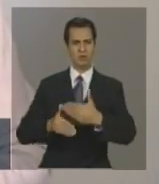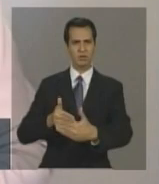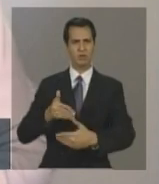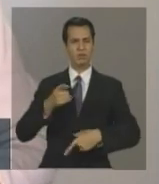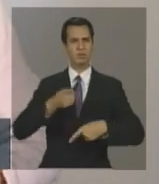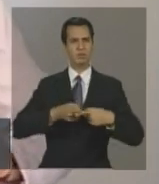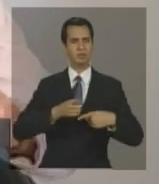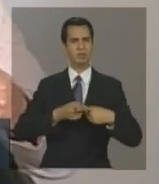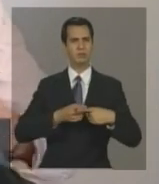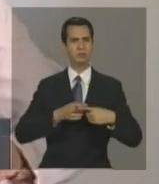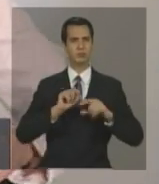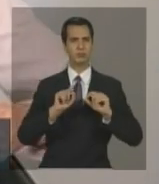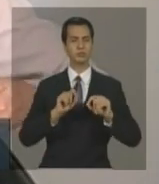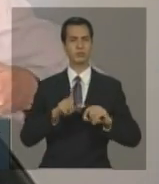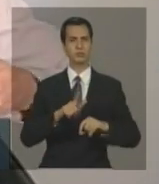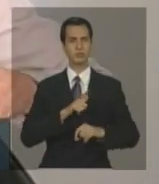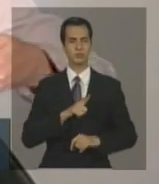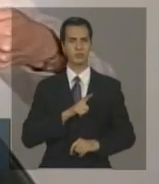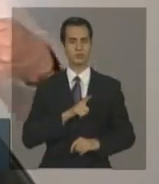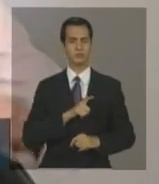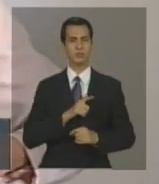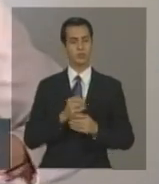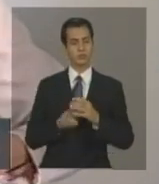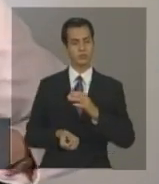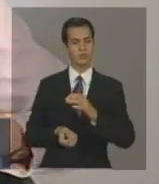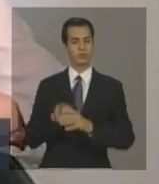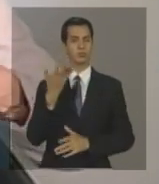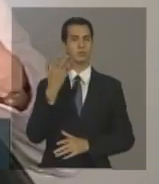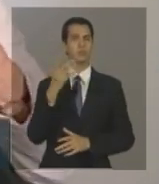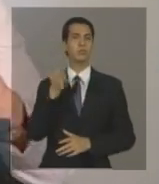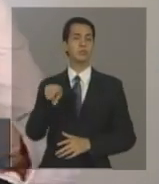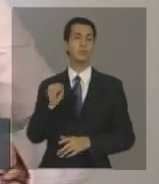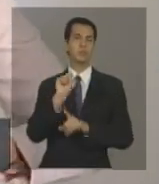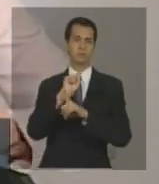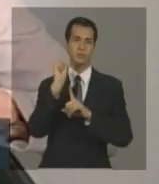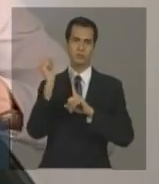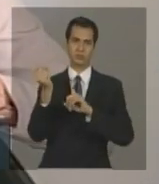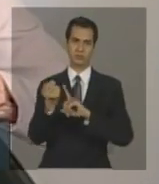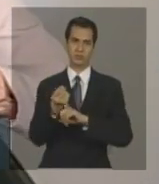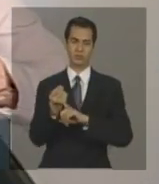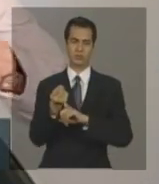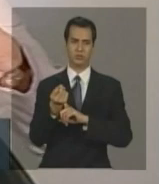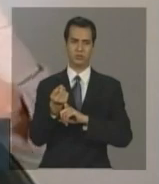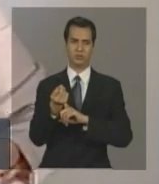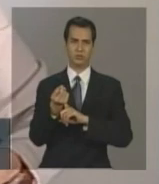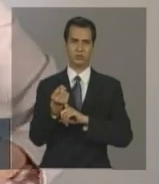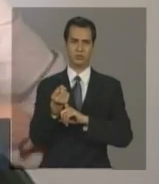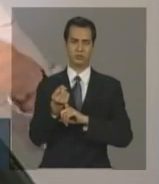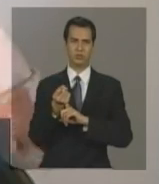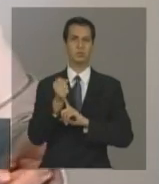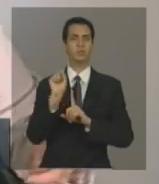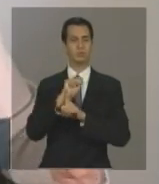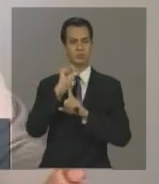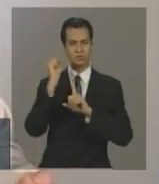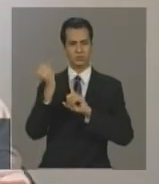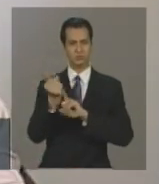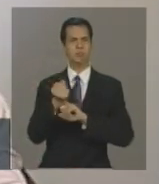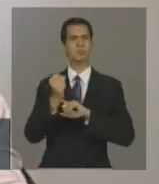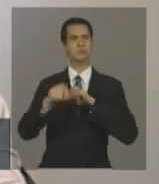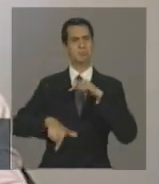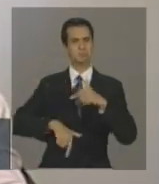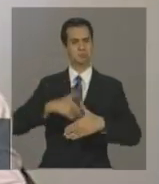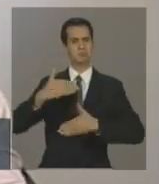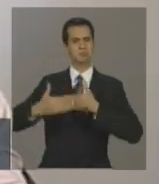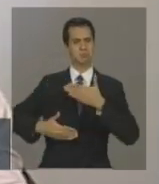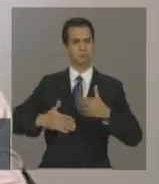justamente na origem, tendo como origem uma sociedade ativa na defesa dos direitos